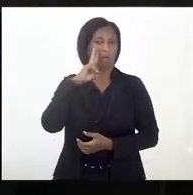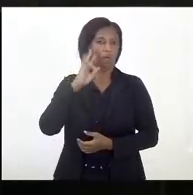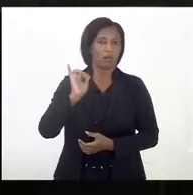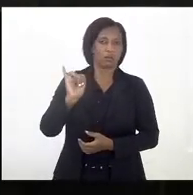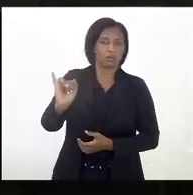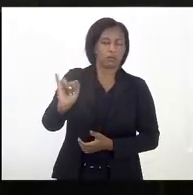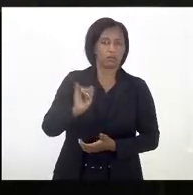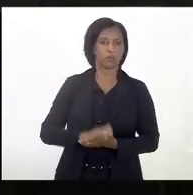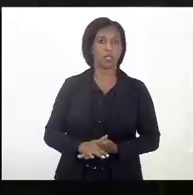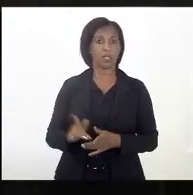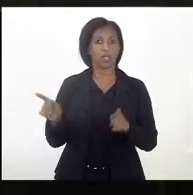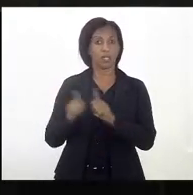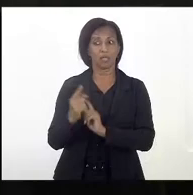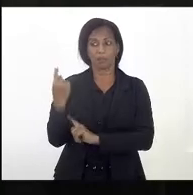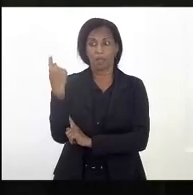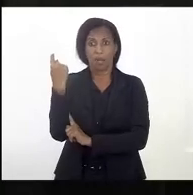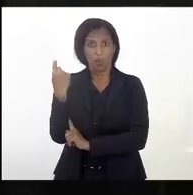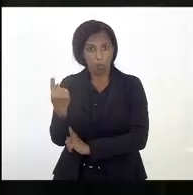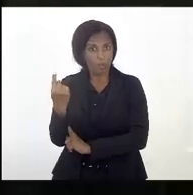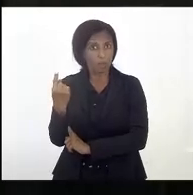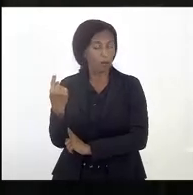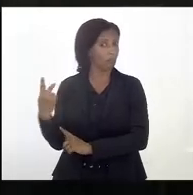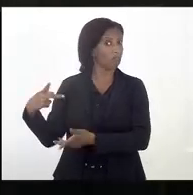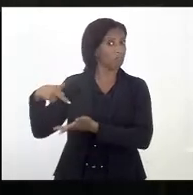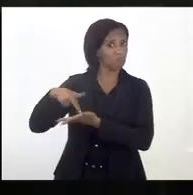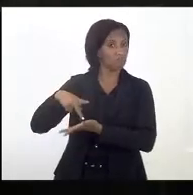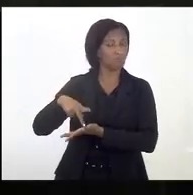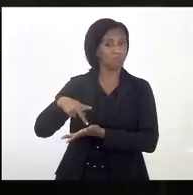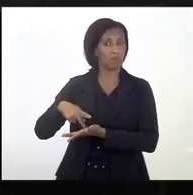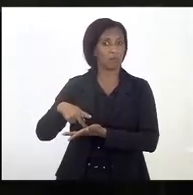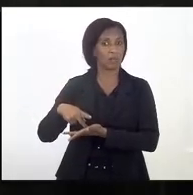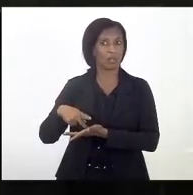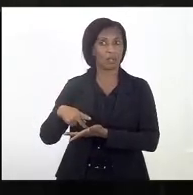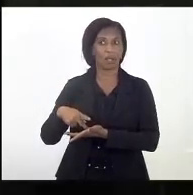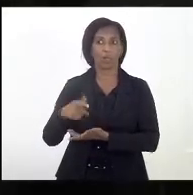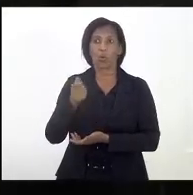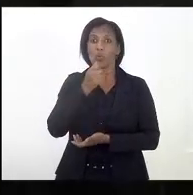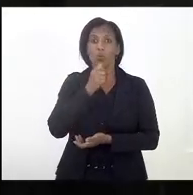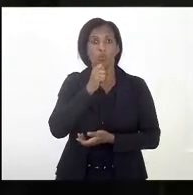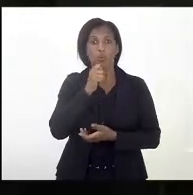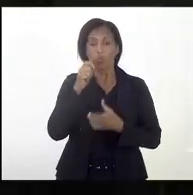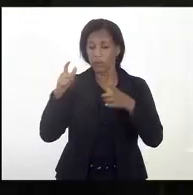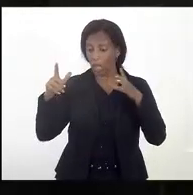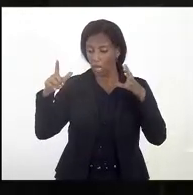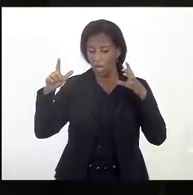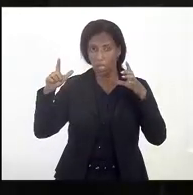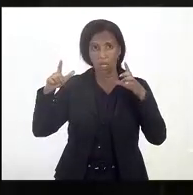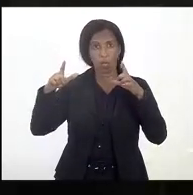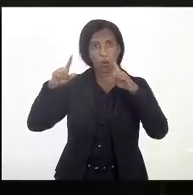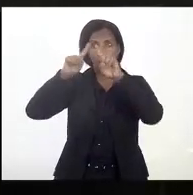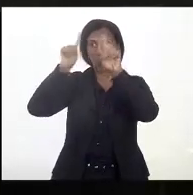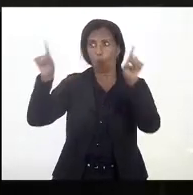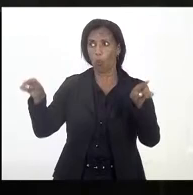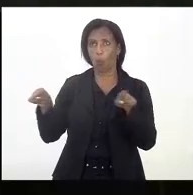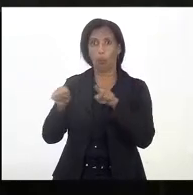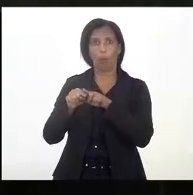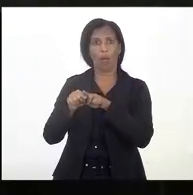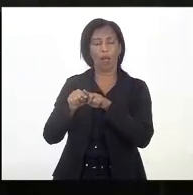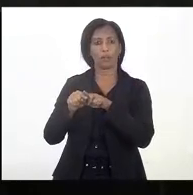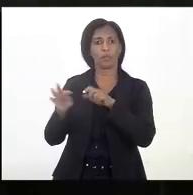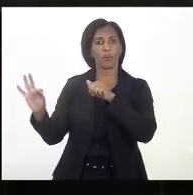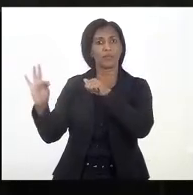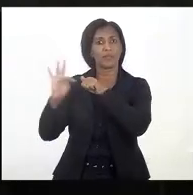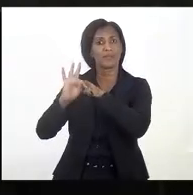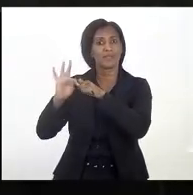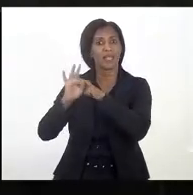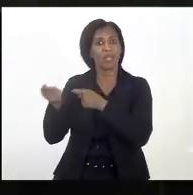E além disso é o único Universidade que provavelmente não dispõe em seus quadros profissionais de servidores